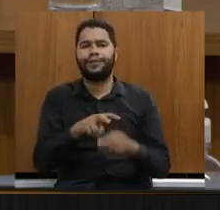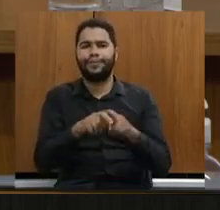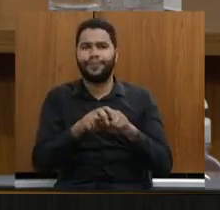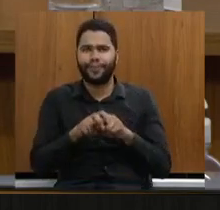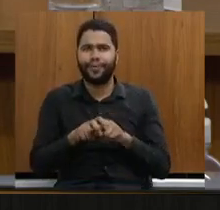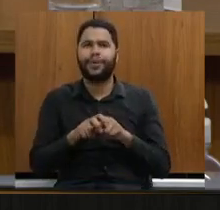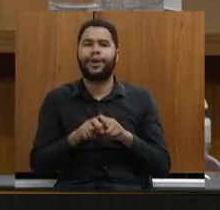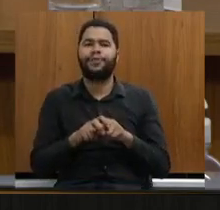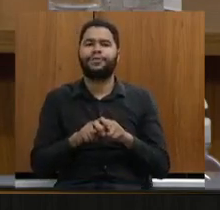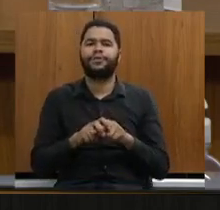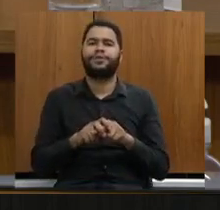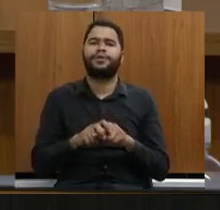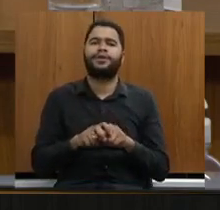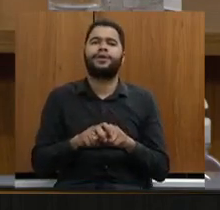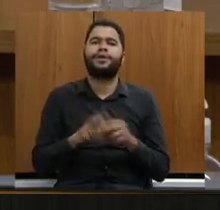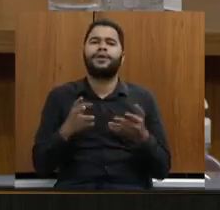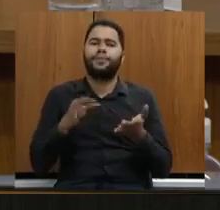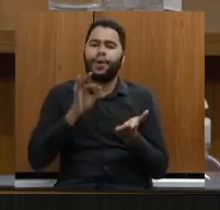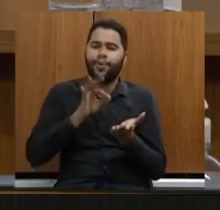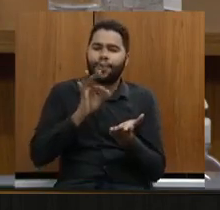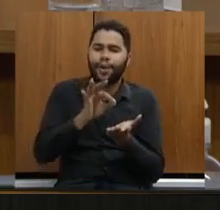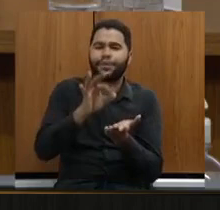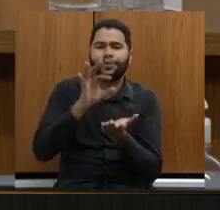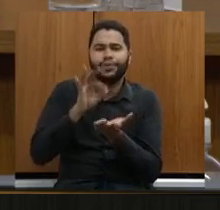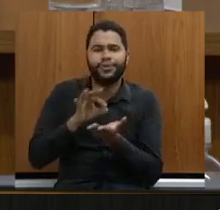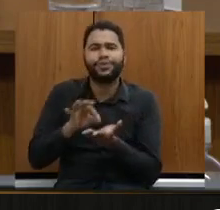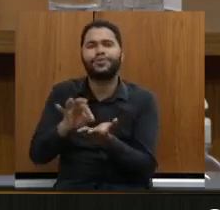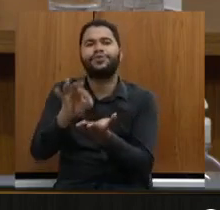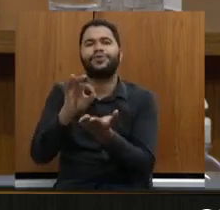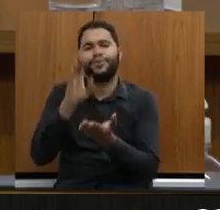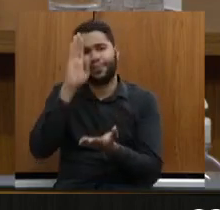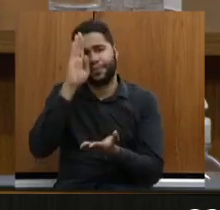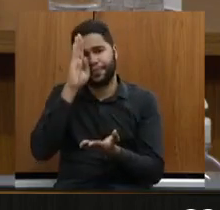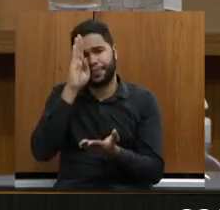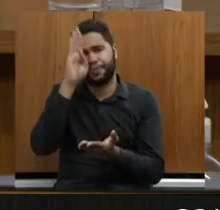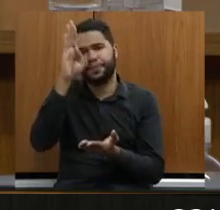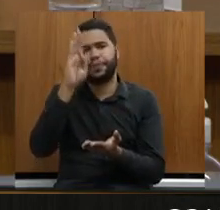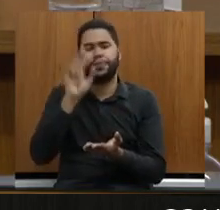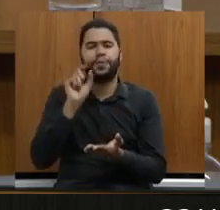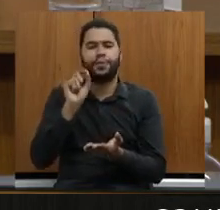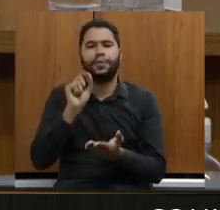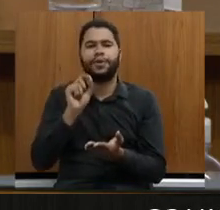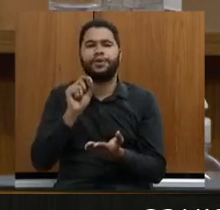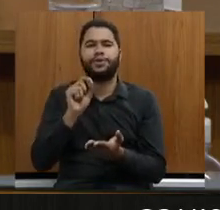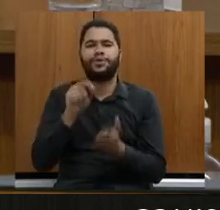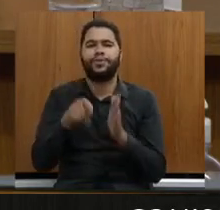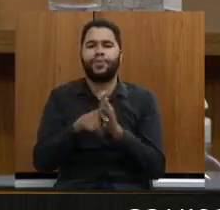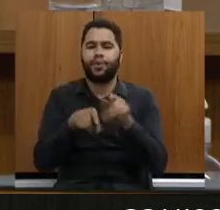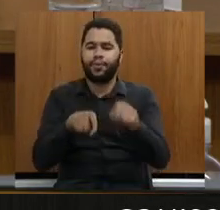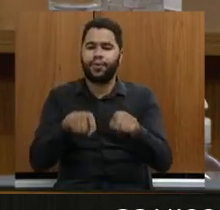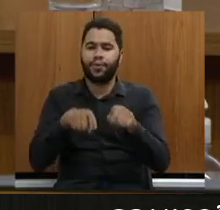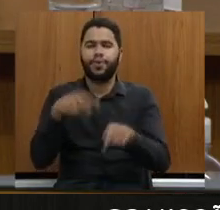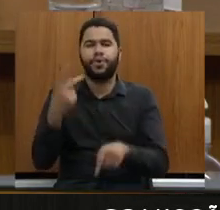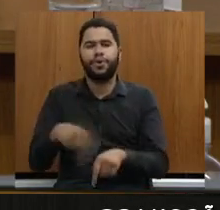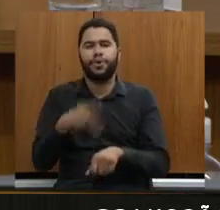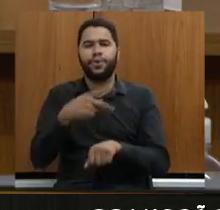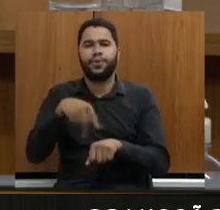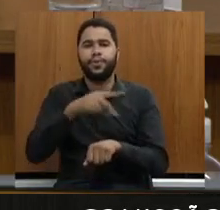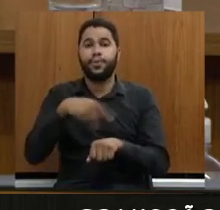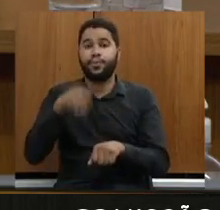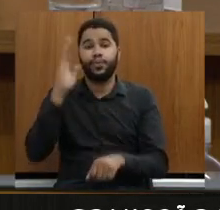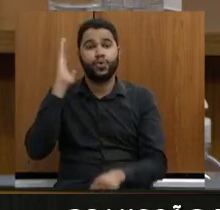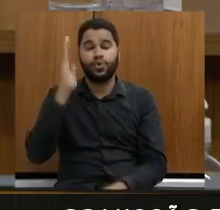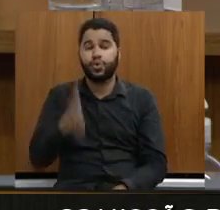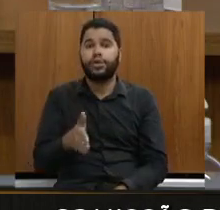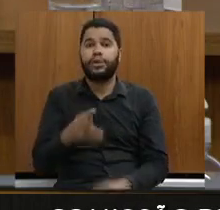com a obtida glifosato para o plantio principalmente na grande agricultura do país que faz plantio